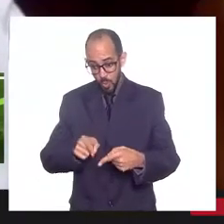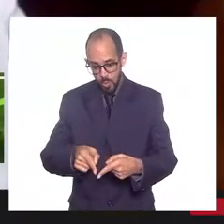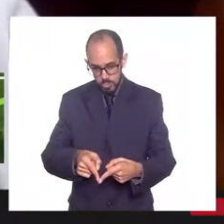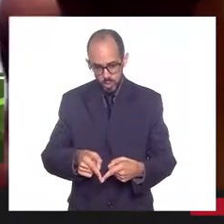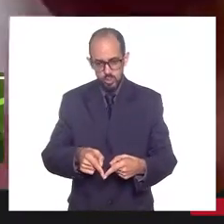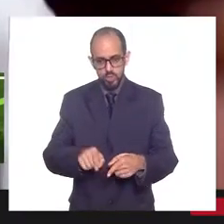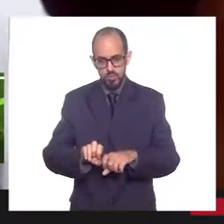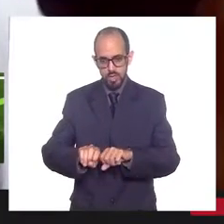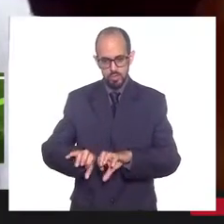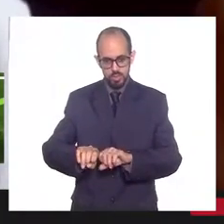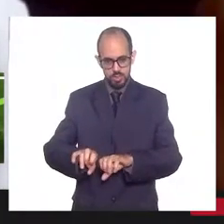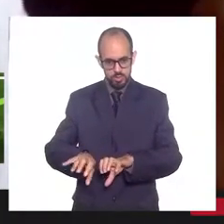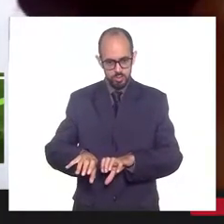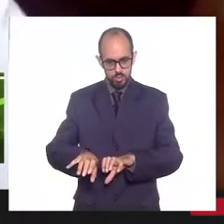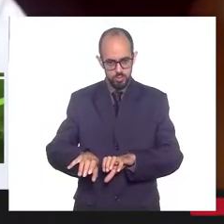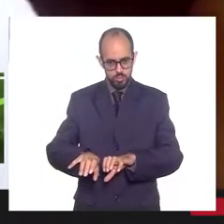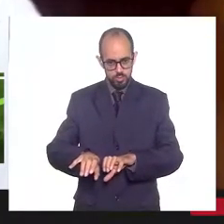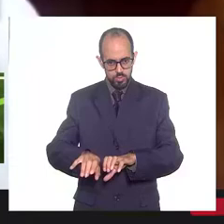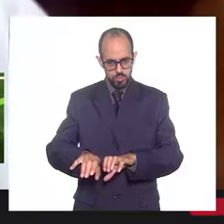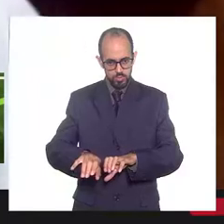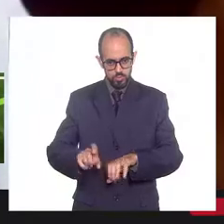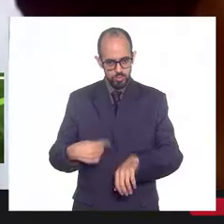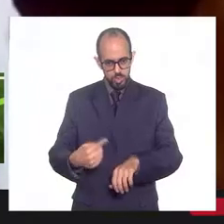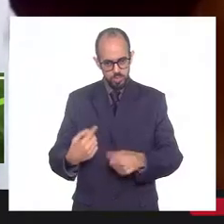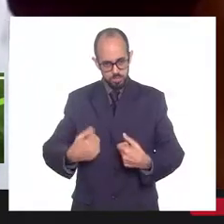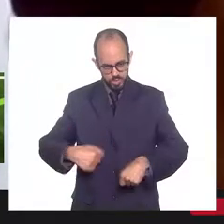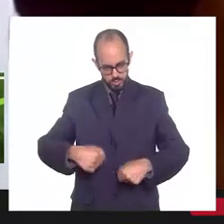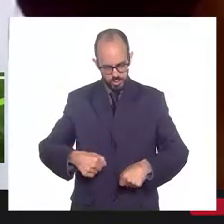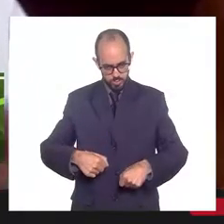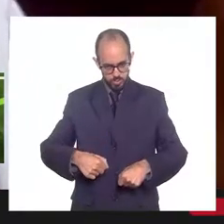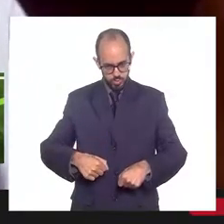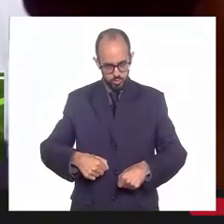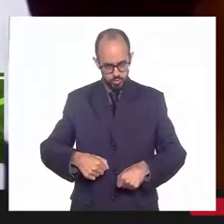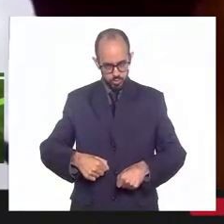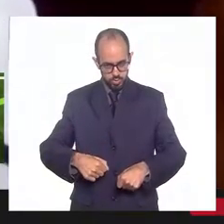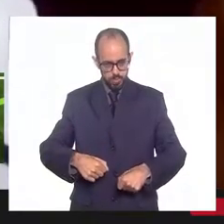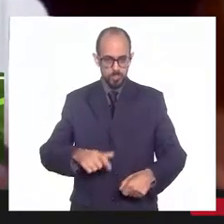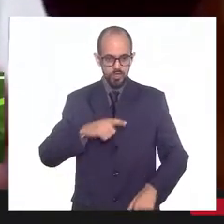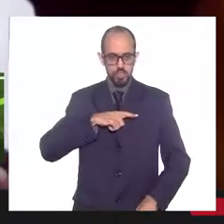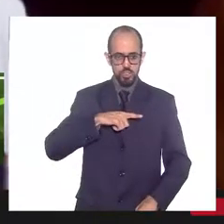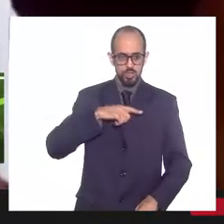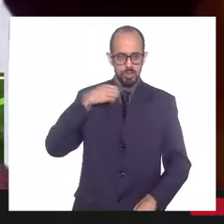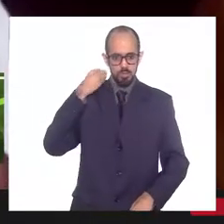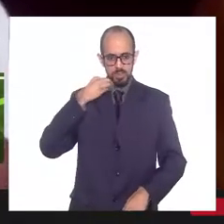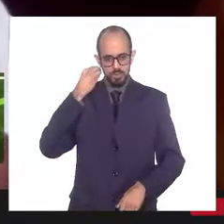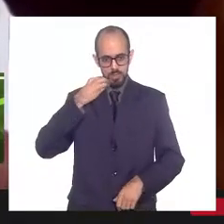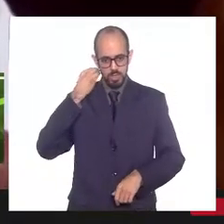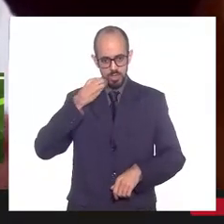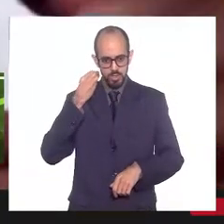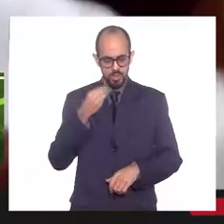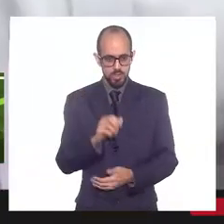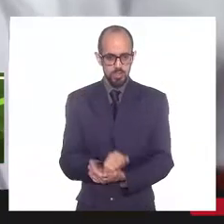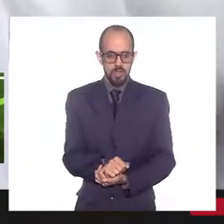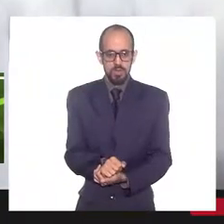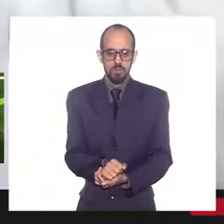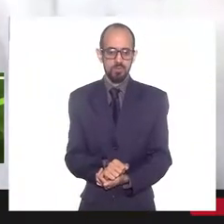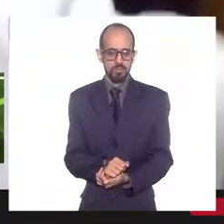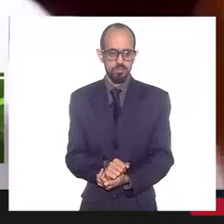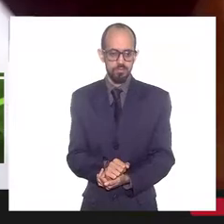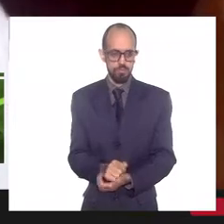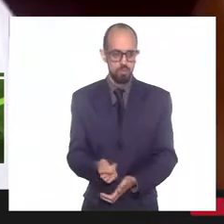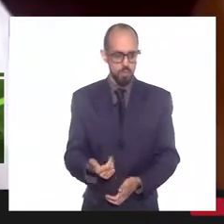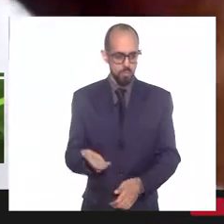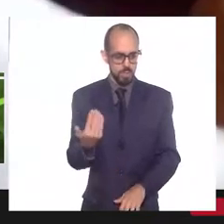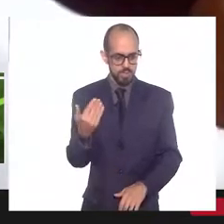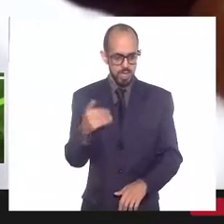precisamos faz esquecer minhas Olha uma experiência que nós tivemos com cosmogonia africana agora